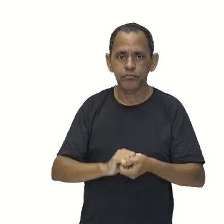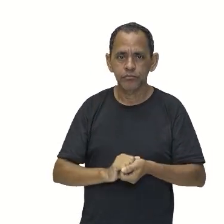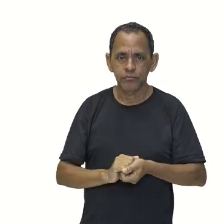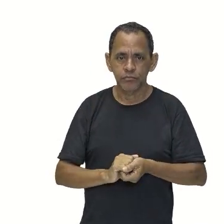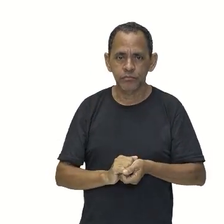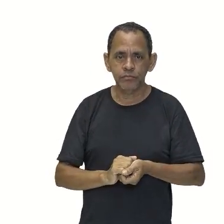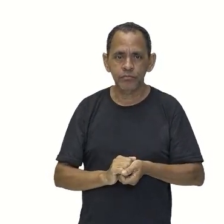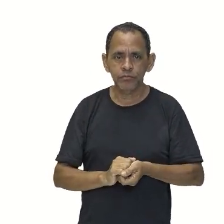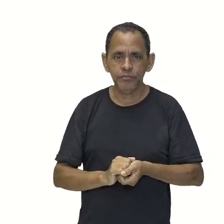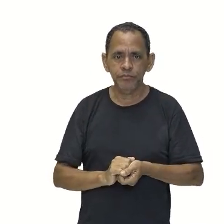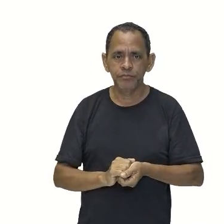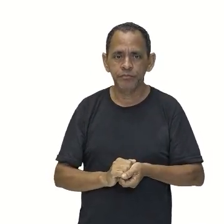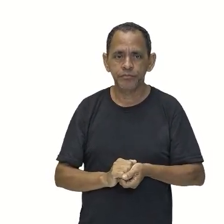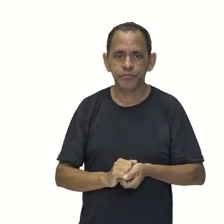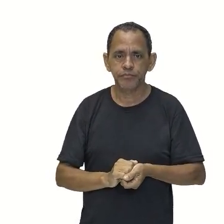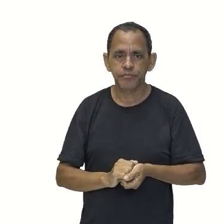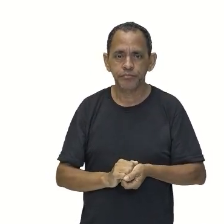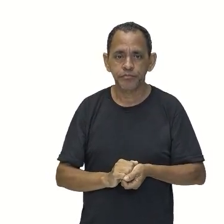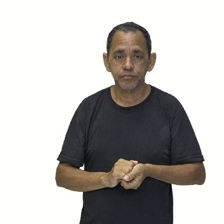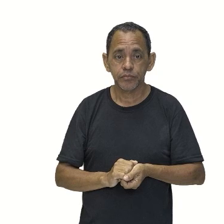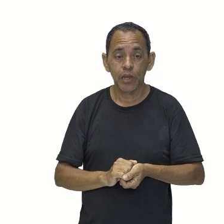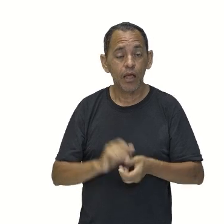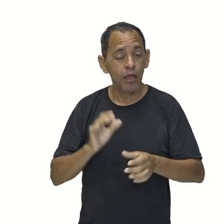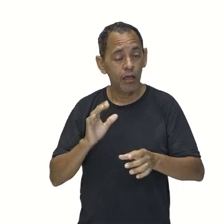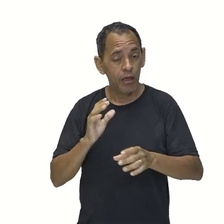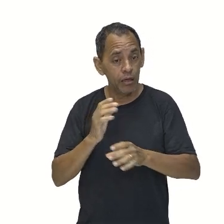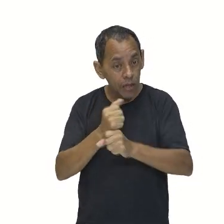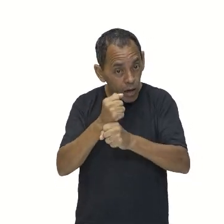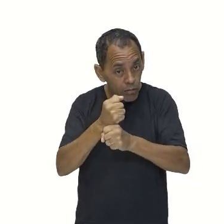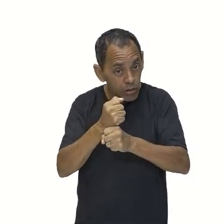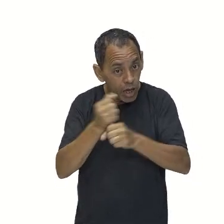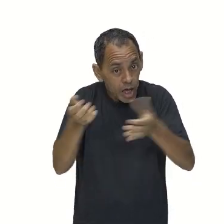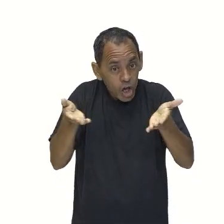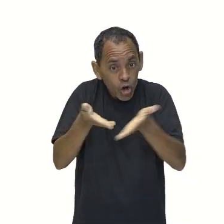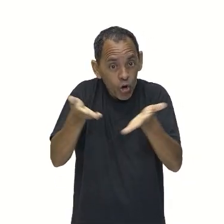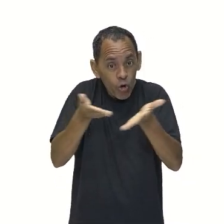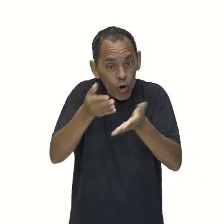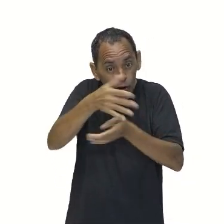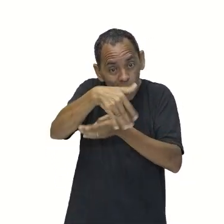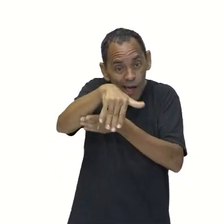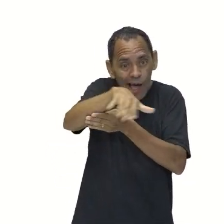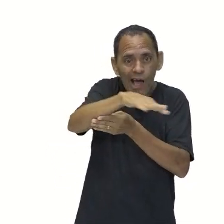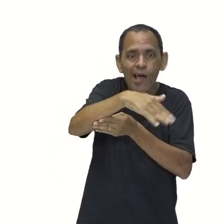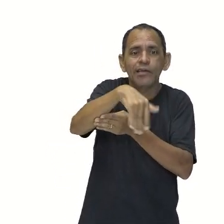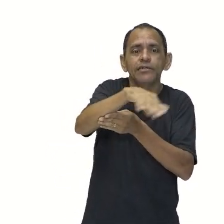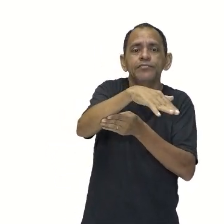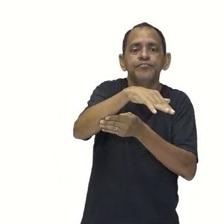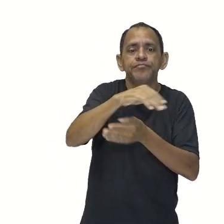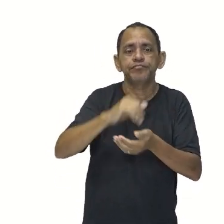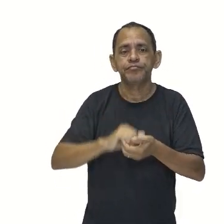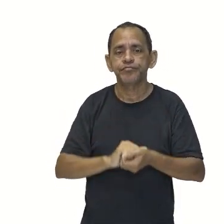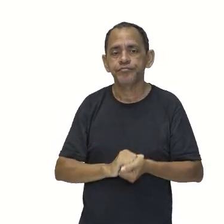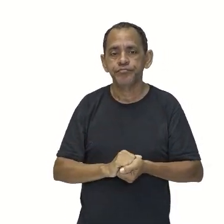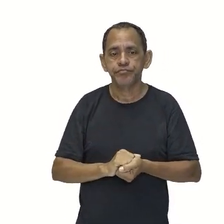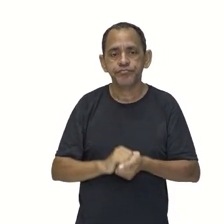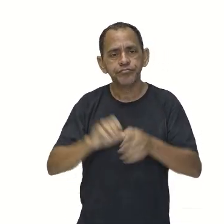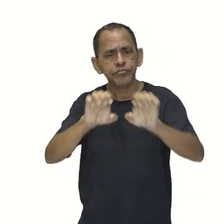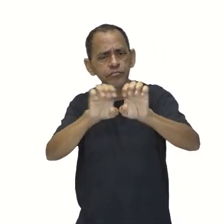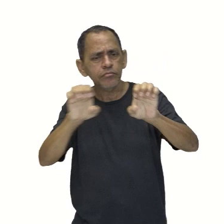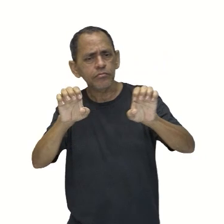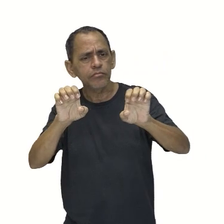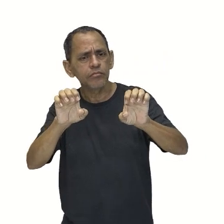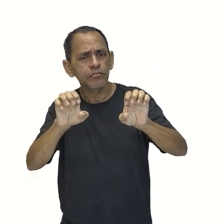Muito bem. Então, agora vamos calcular esta área, certo? Essa é a expressão algébrica, olha, porque